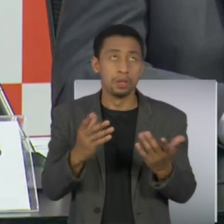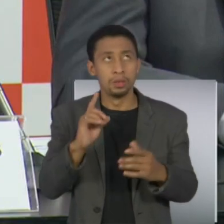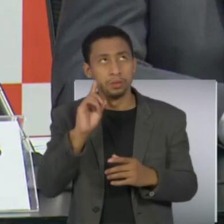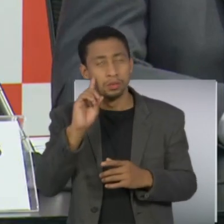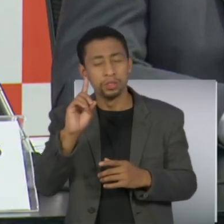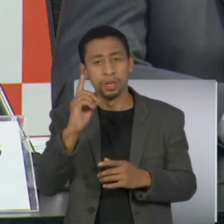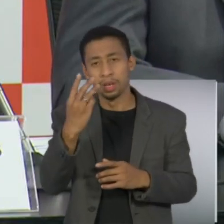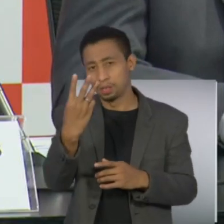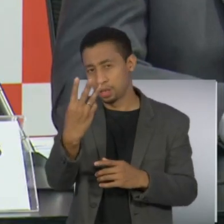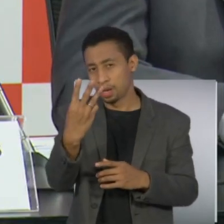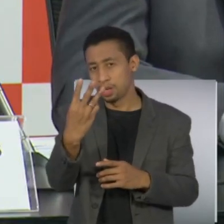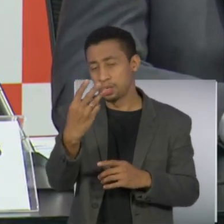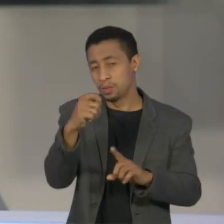três de novembro